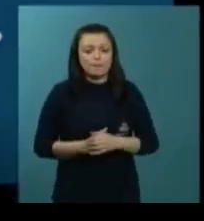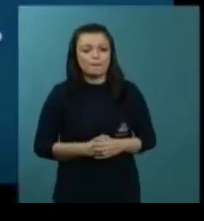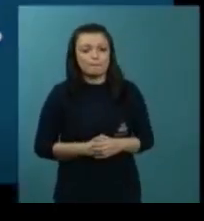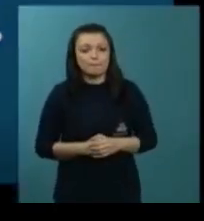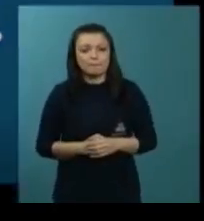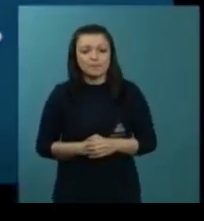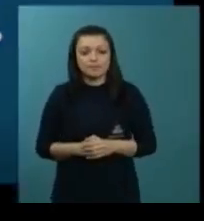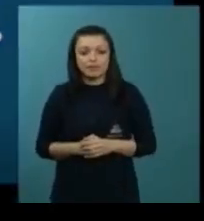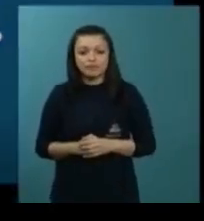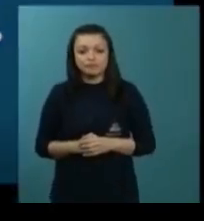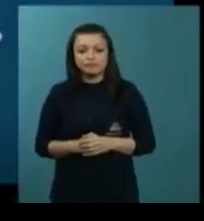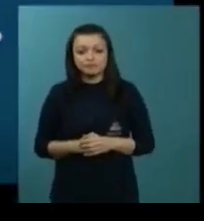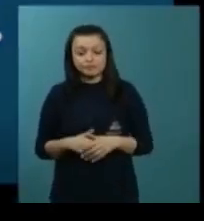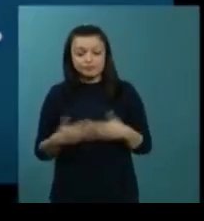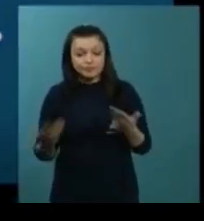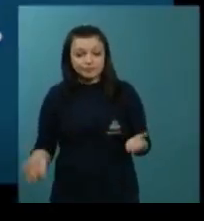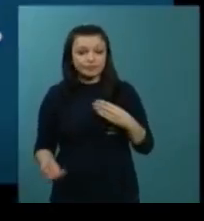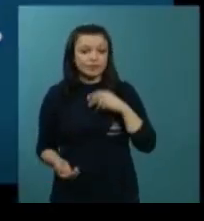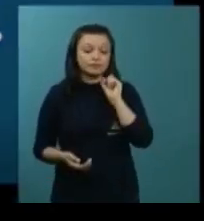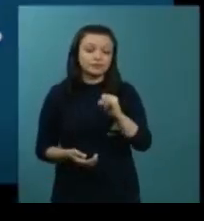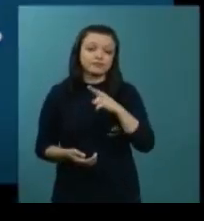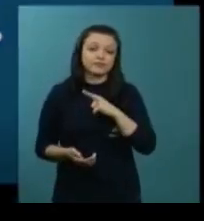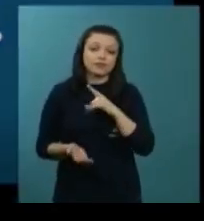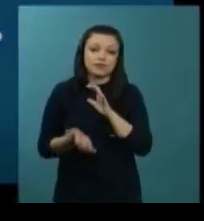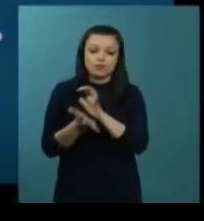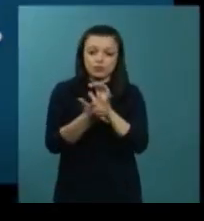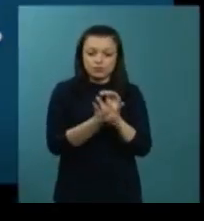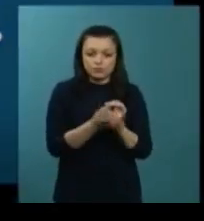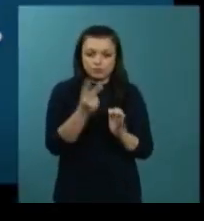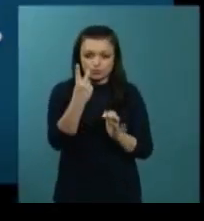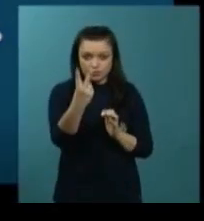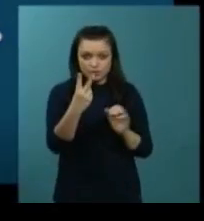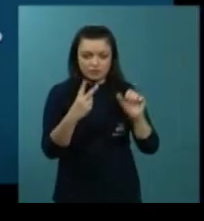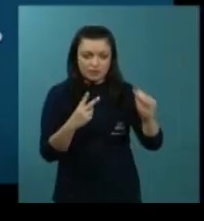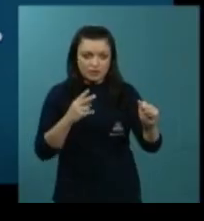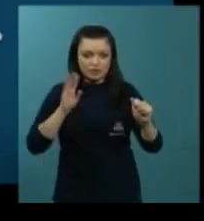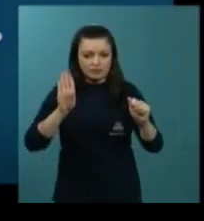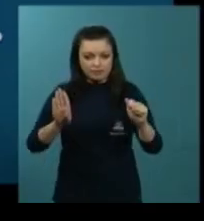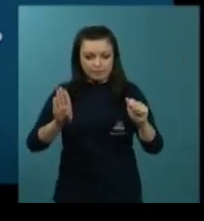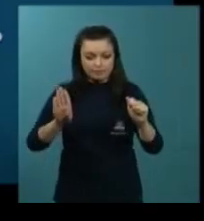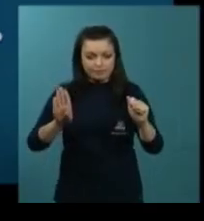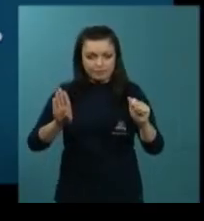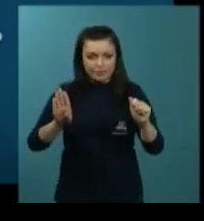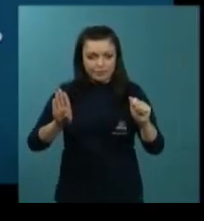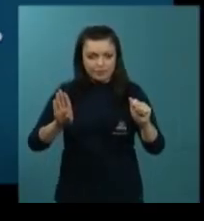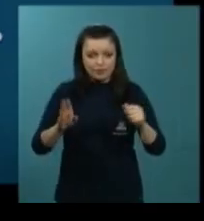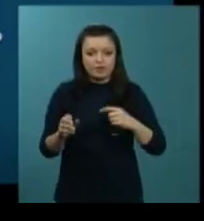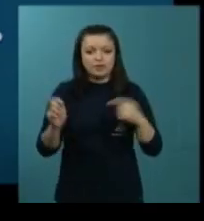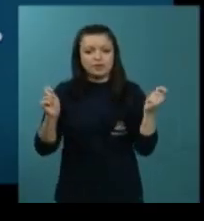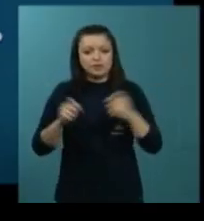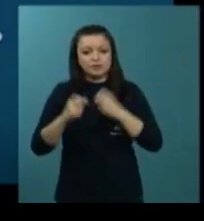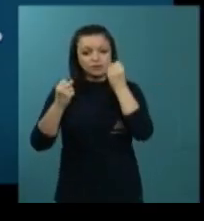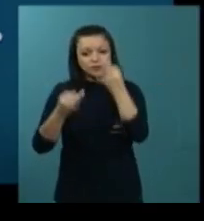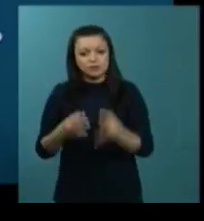Então, se nós temos 2 conjuntos A e B, podemos dizer que o conjunto